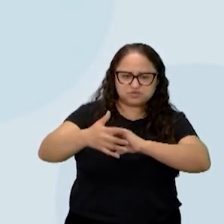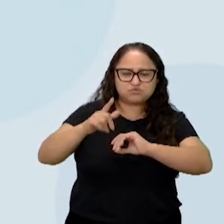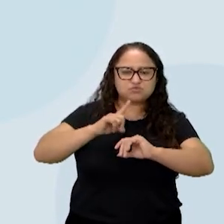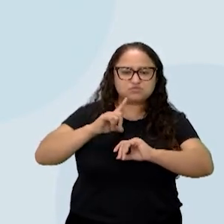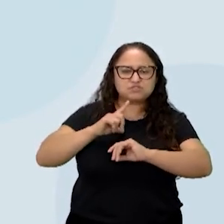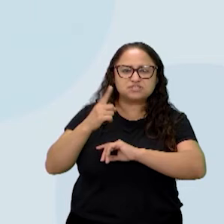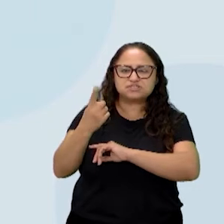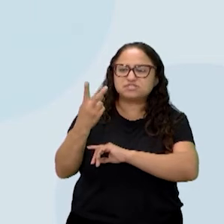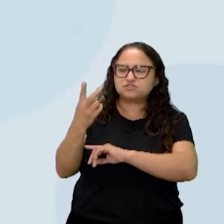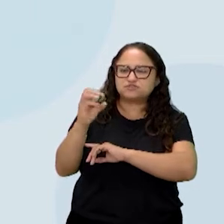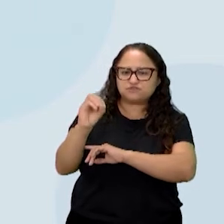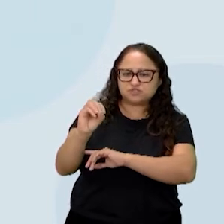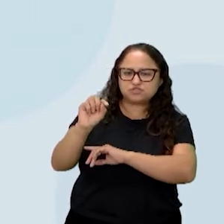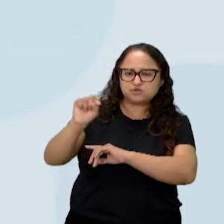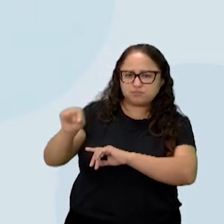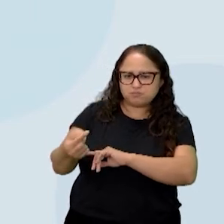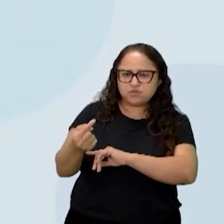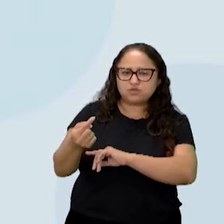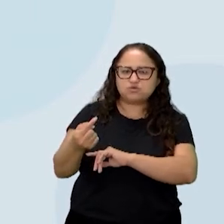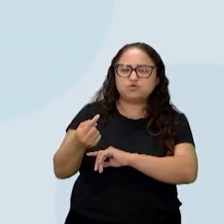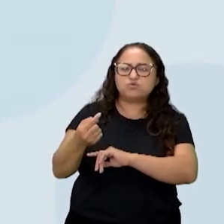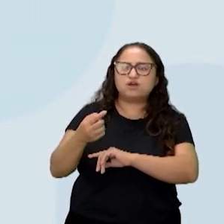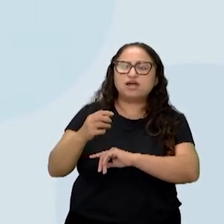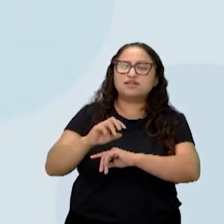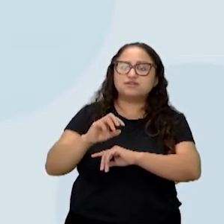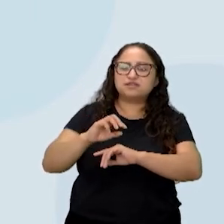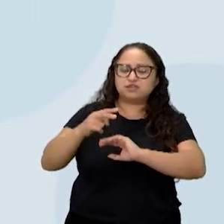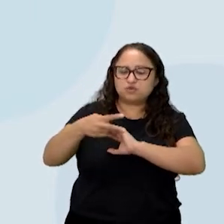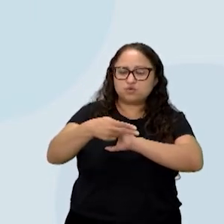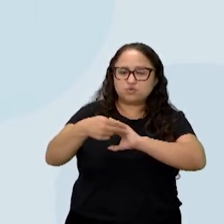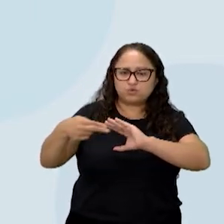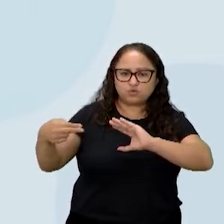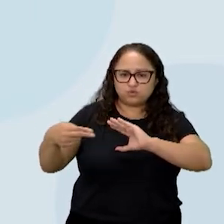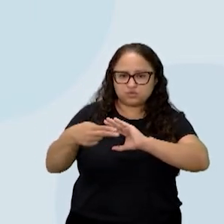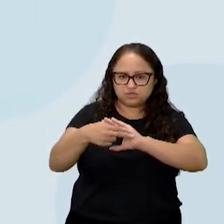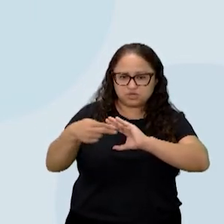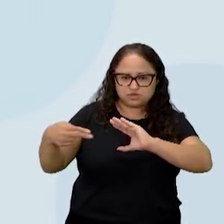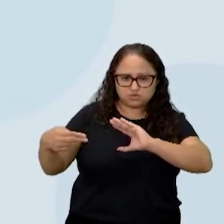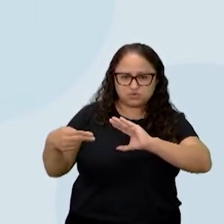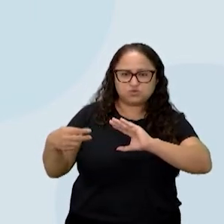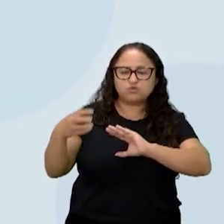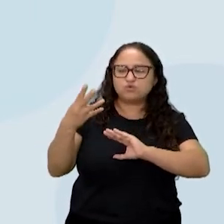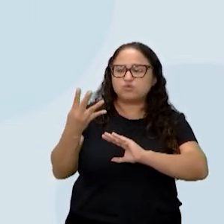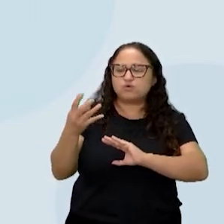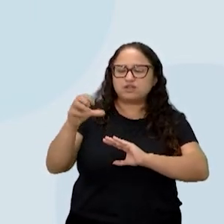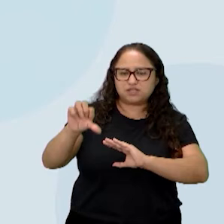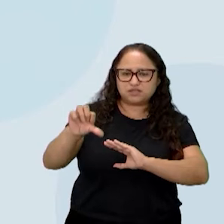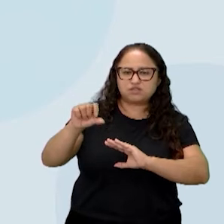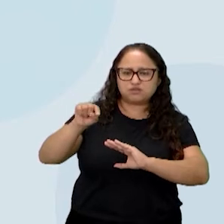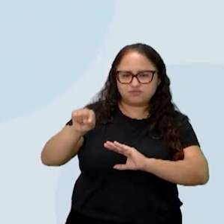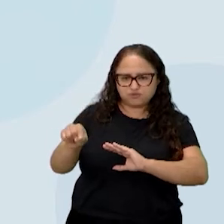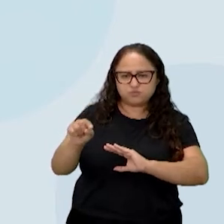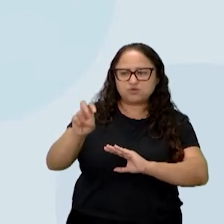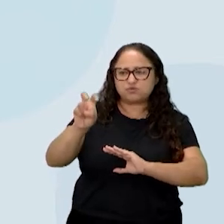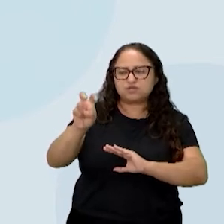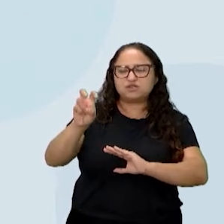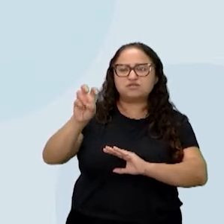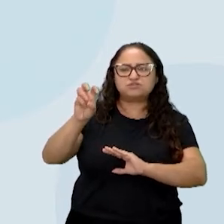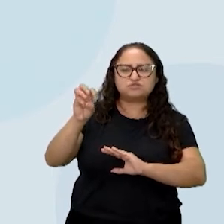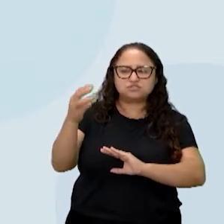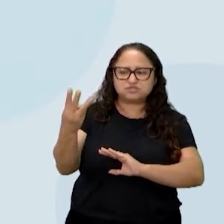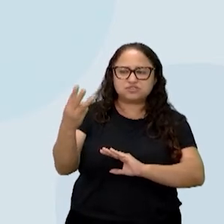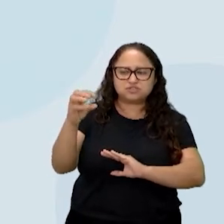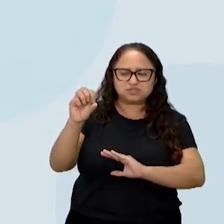pouco, 51.108 quilômetros, e Netuno 49.538 quilômetros, certo? De